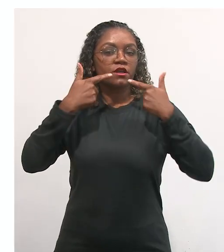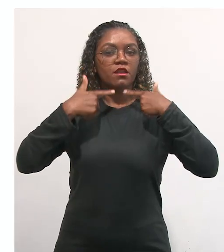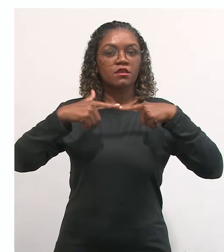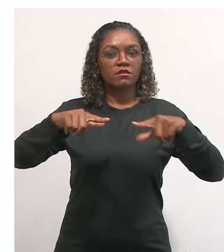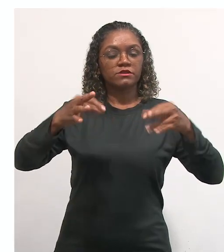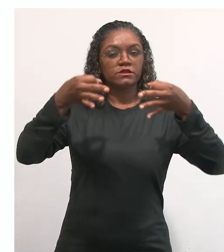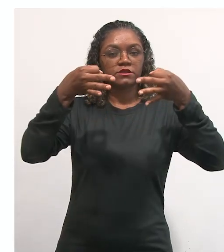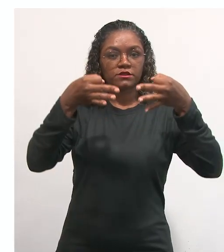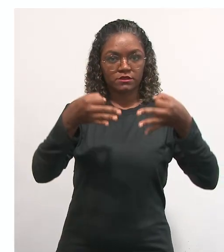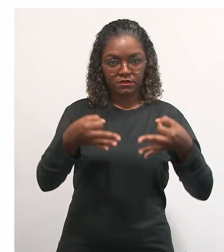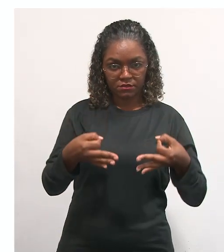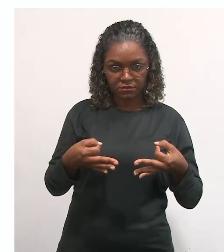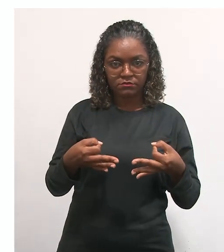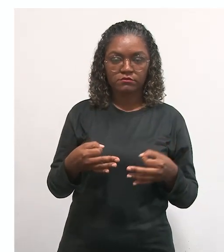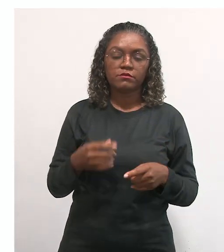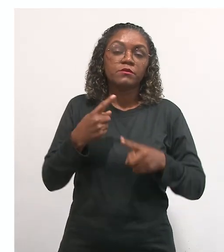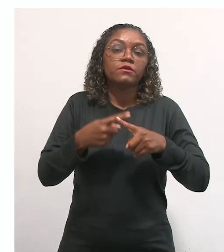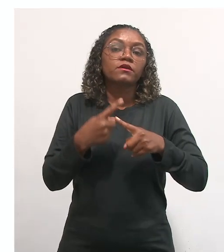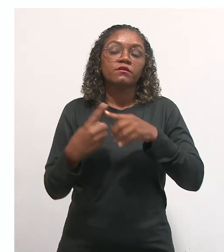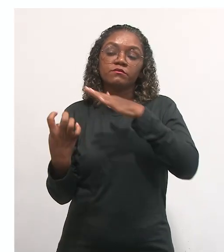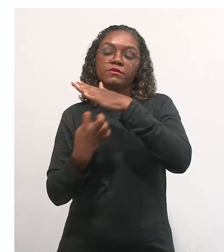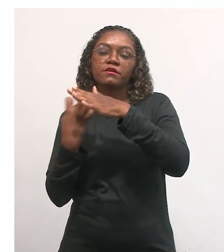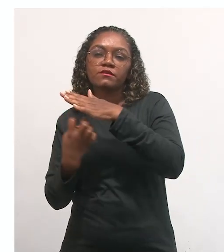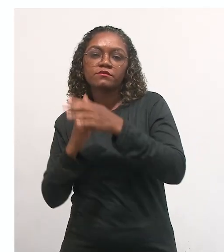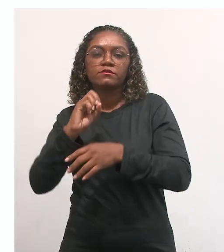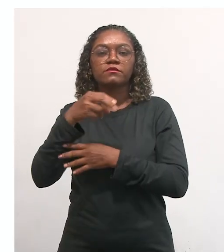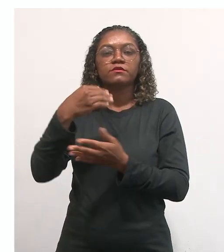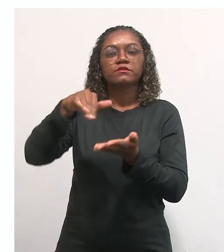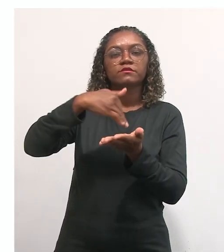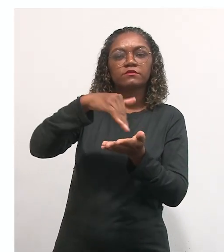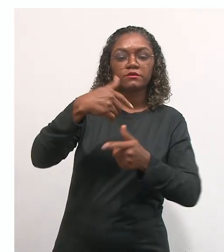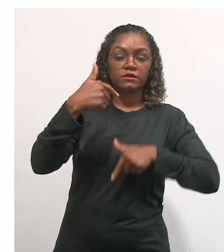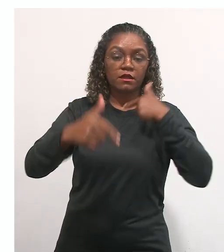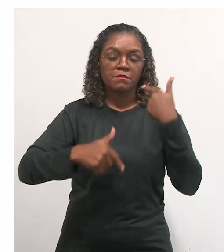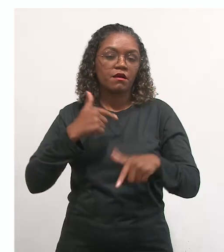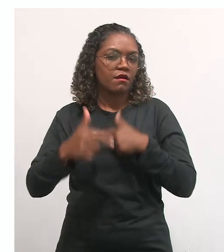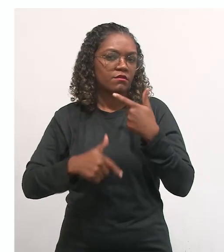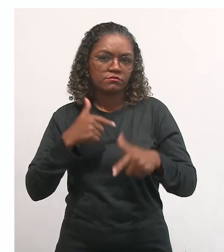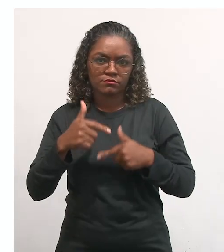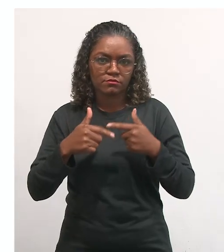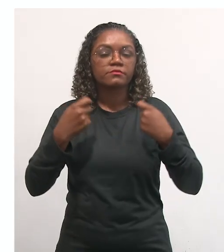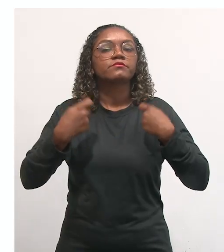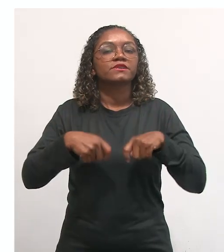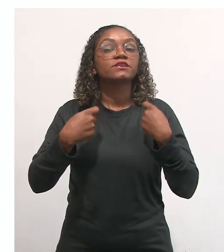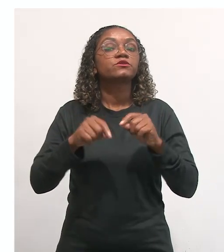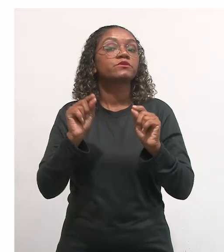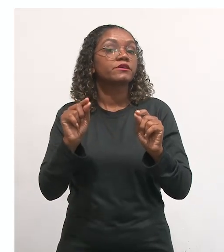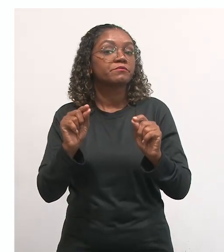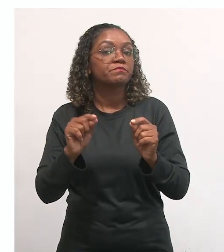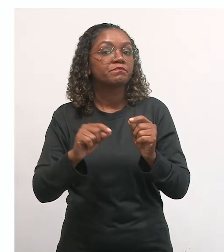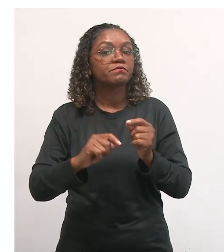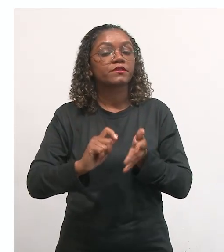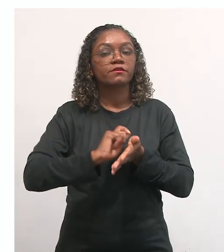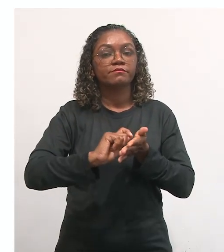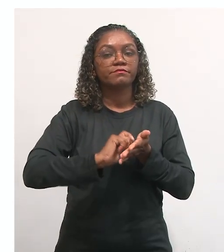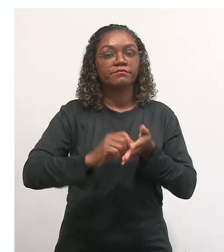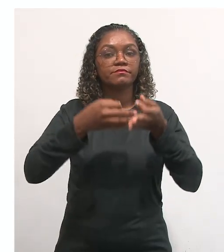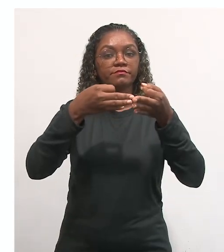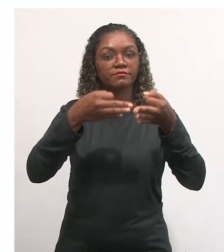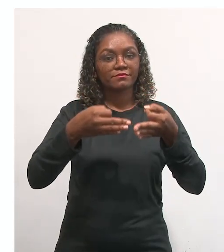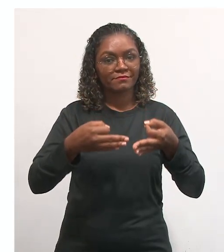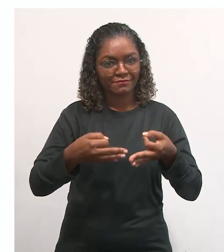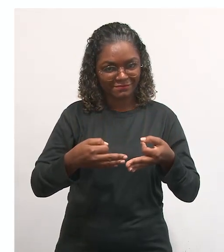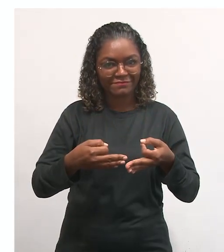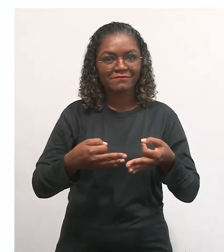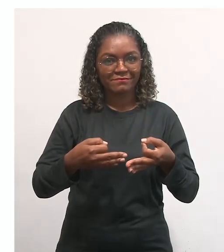você trabalhar numa empresa ou num escritório enfim independente né você precisa escrever de forma correta